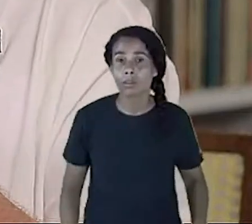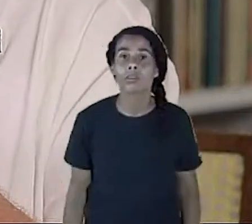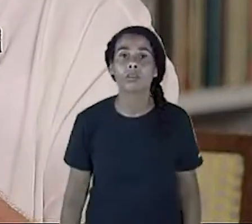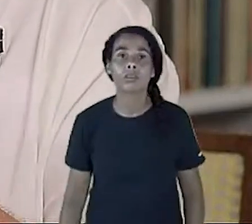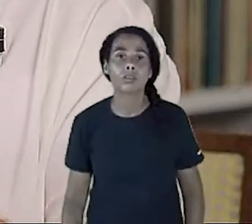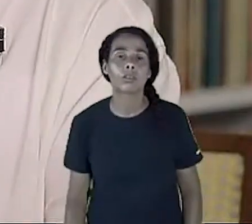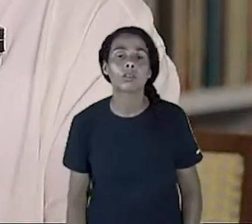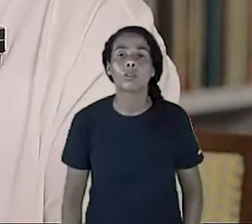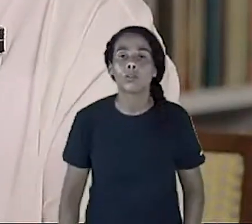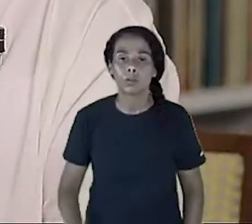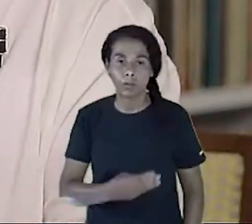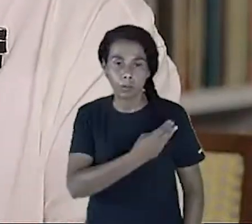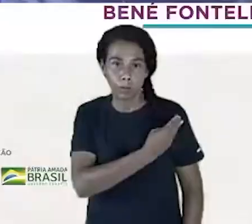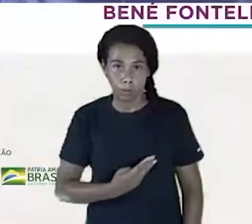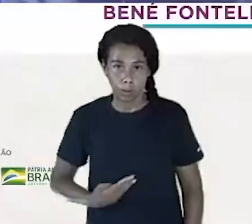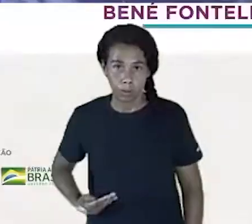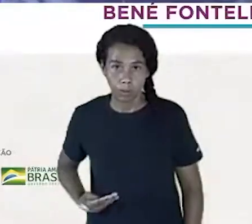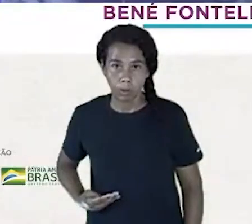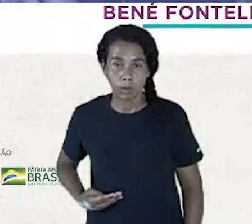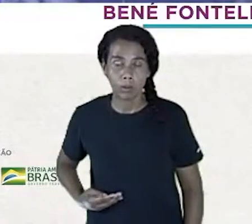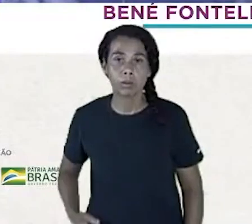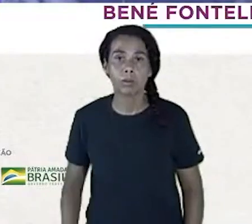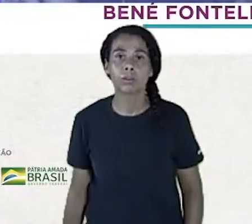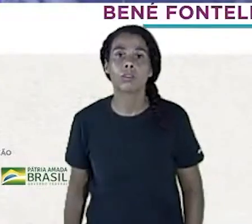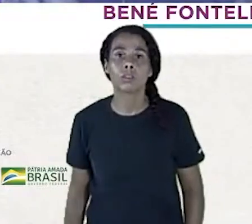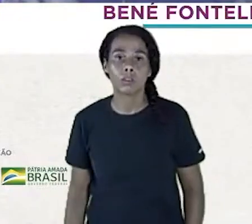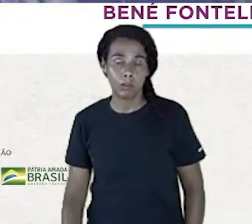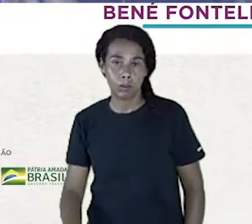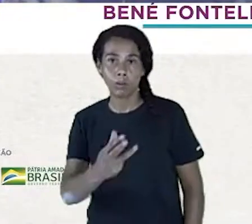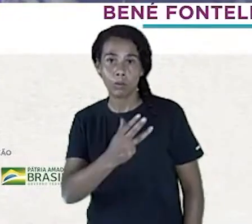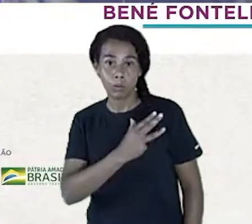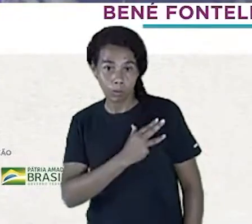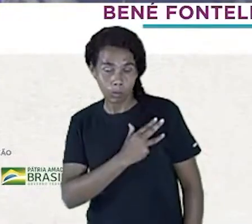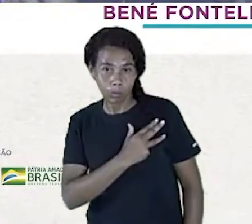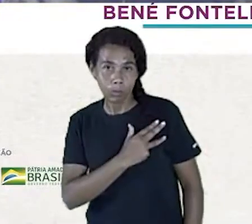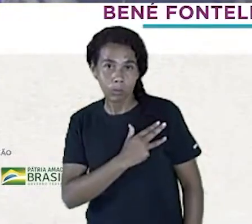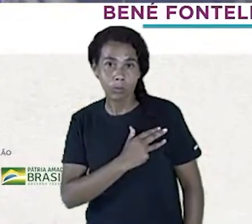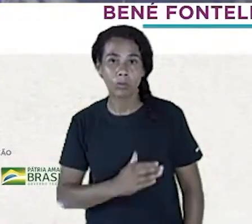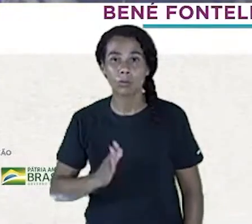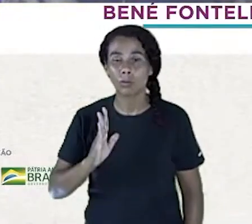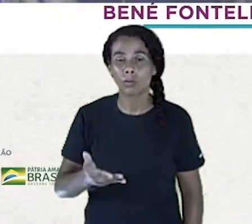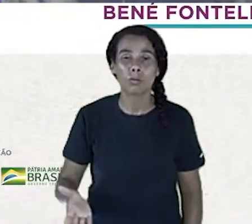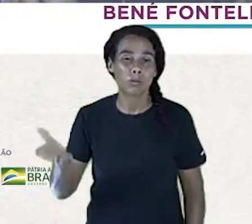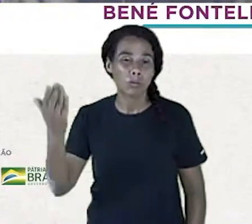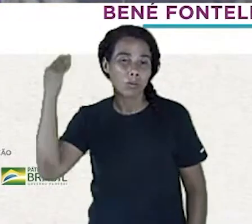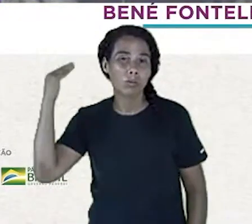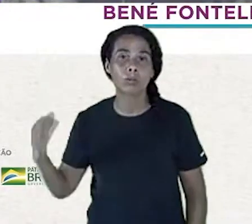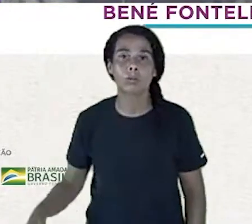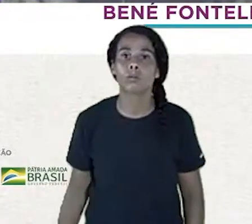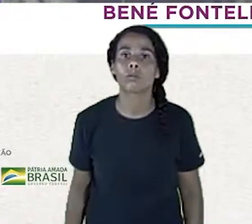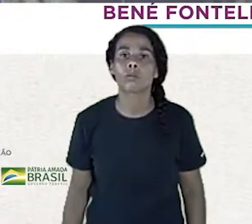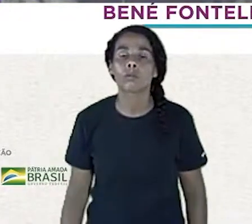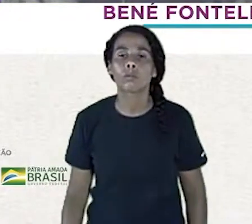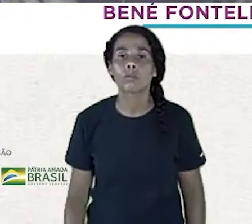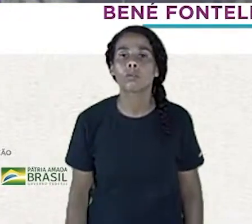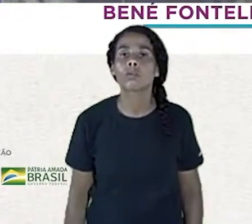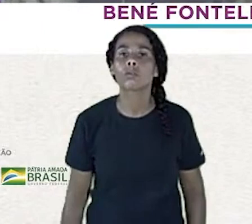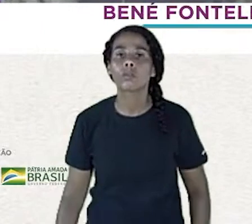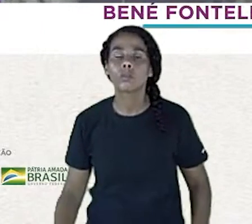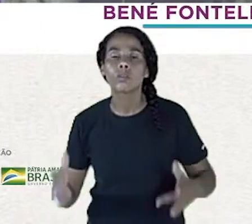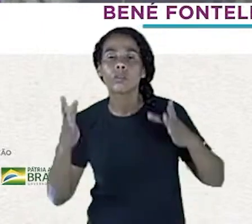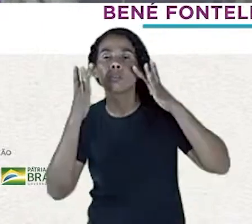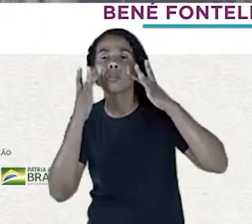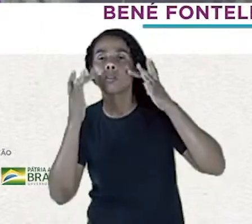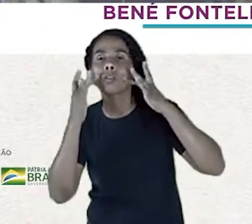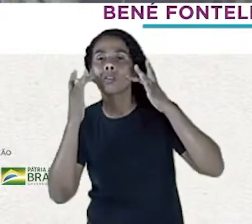quando o Eugênio Butti convidou para gravar os programas presenciais que aconteciam lá no Teatro da Caixa Cultural. E